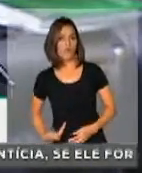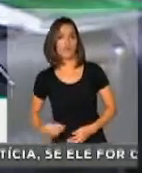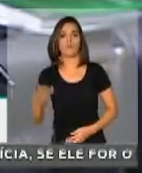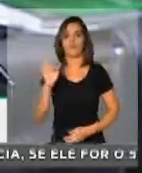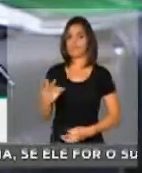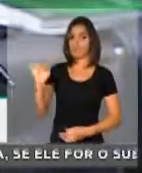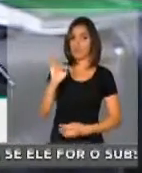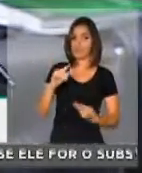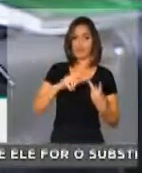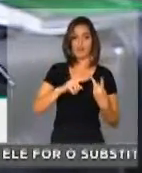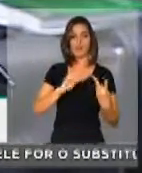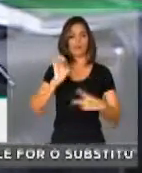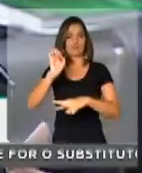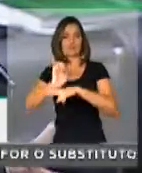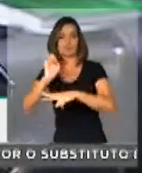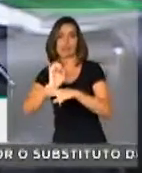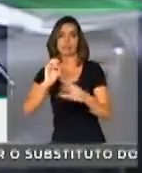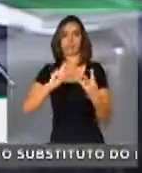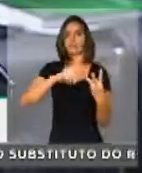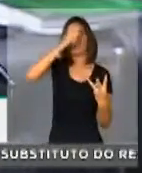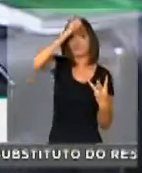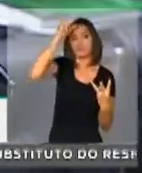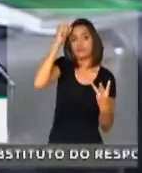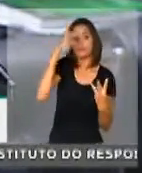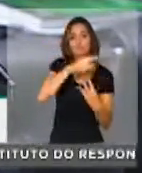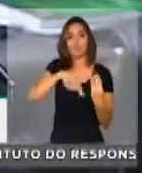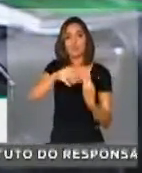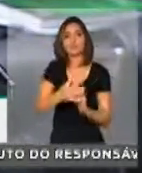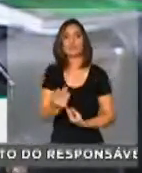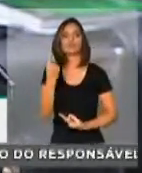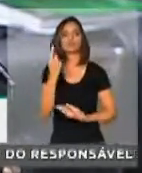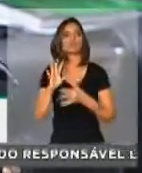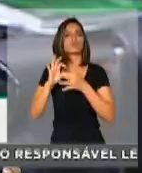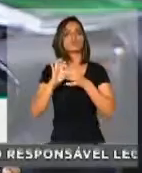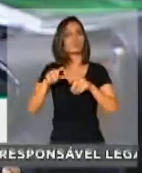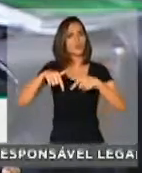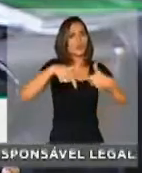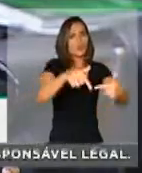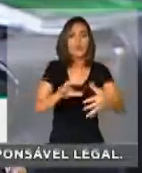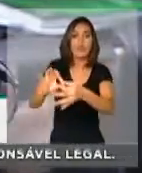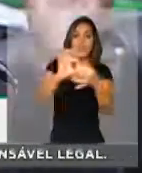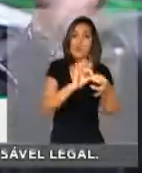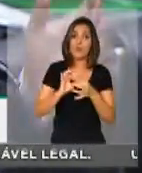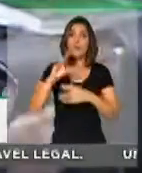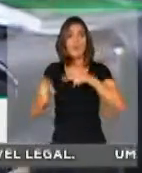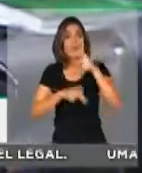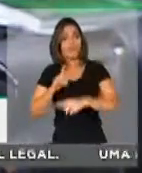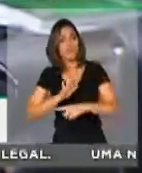trabalhar conjuntamente com os outros poderes e com a população. Então agradeço esse tempo e